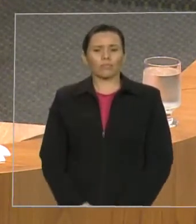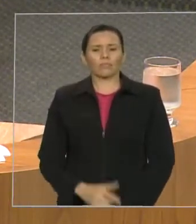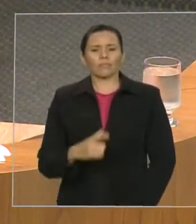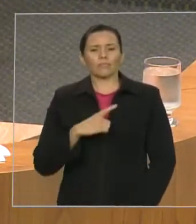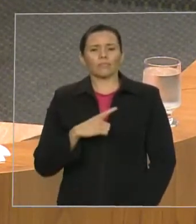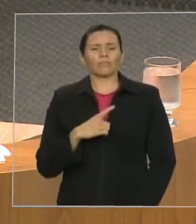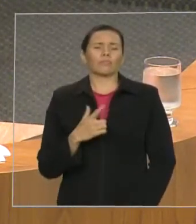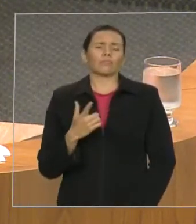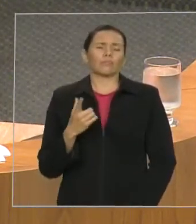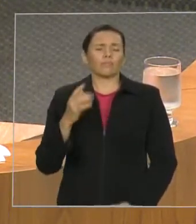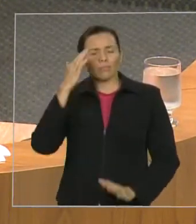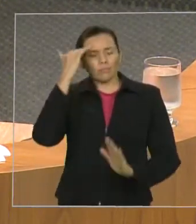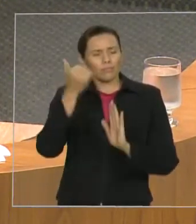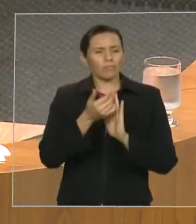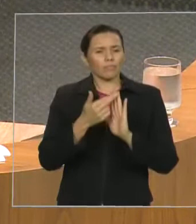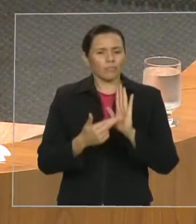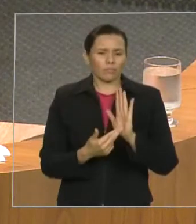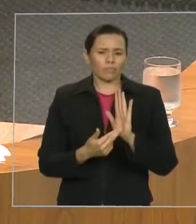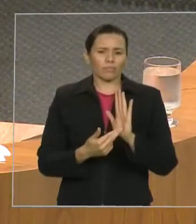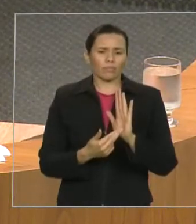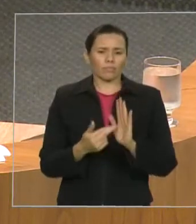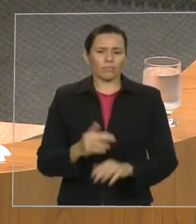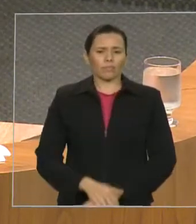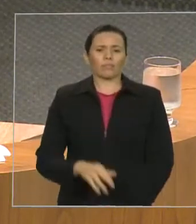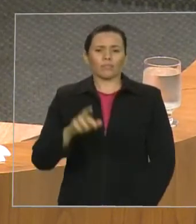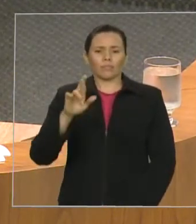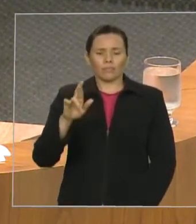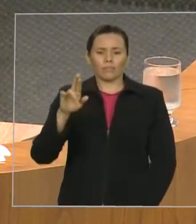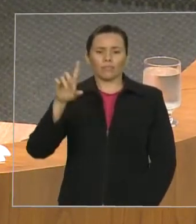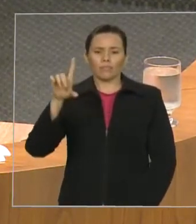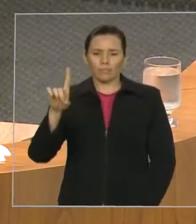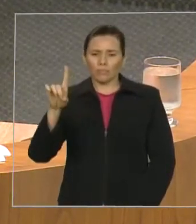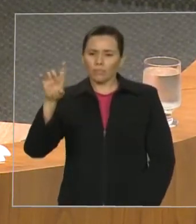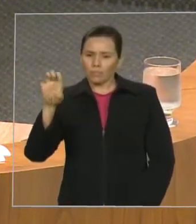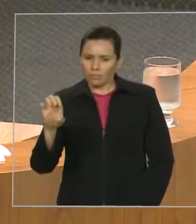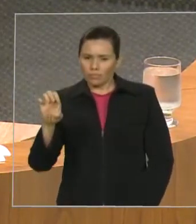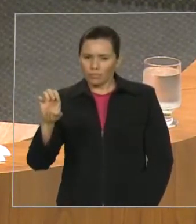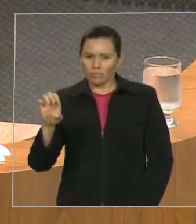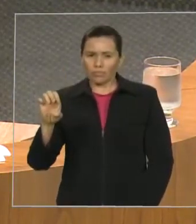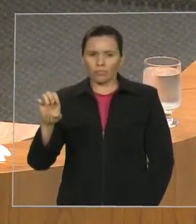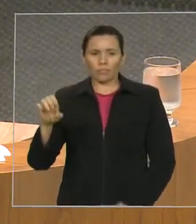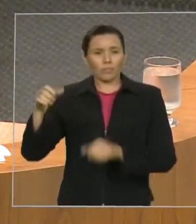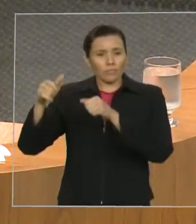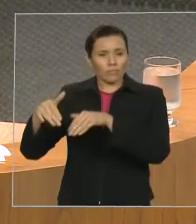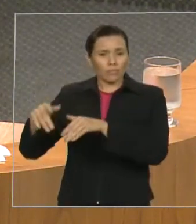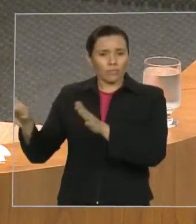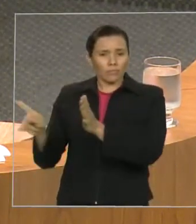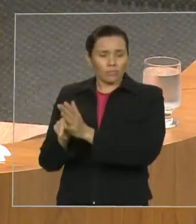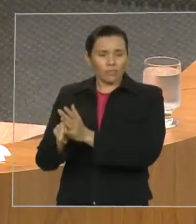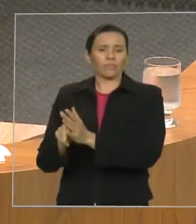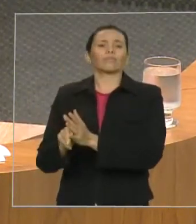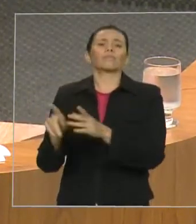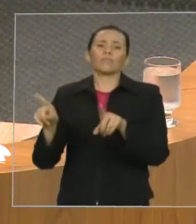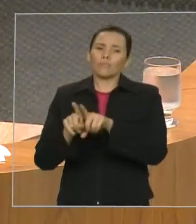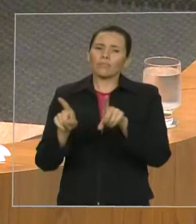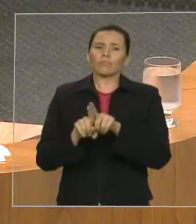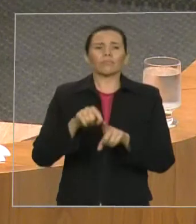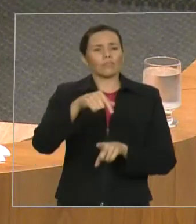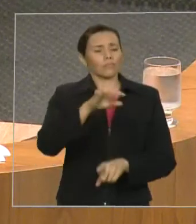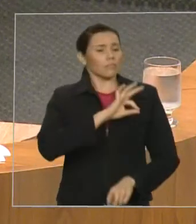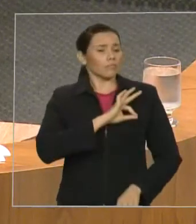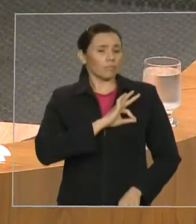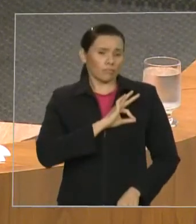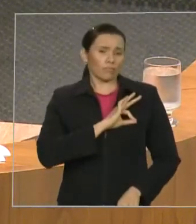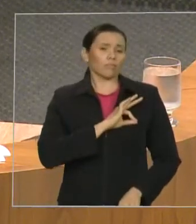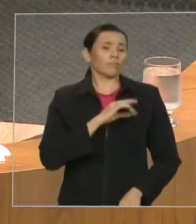Exército. Prova disso que o RDE, o Regimento Disciplinar do Exército, também é aplicado à Polícia Militar. Então, não só o Exército, mas